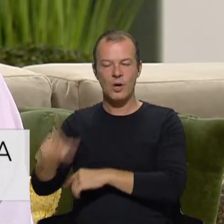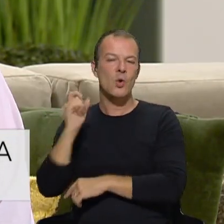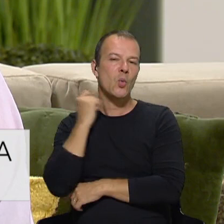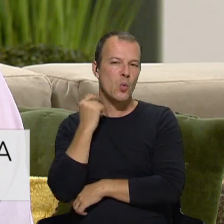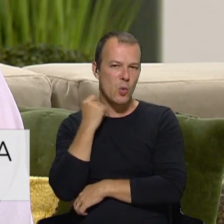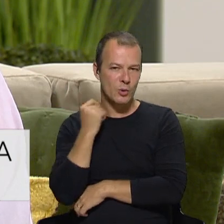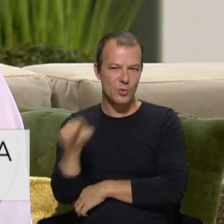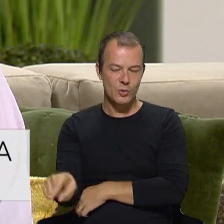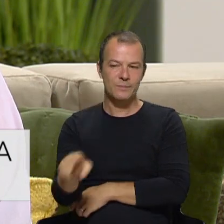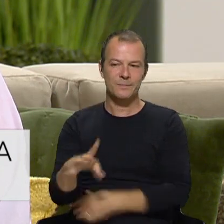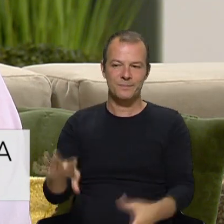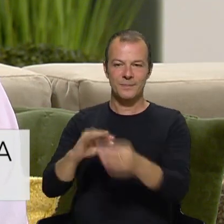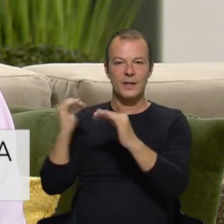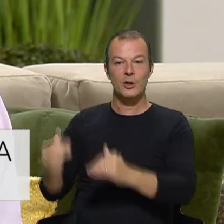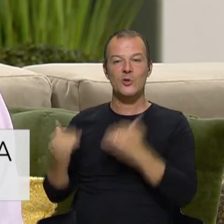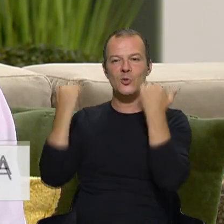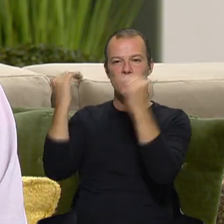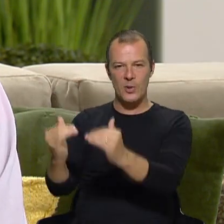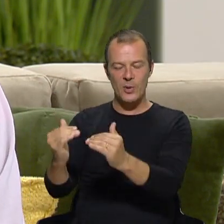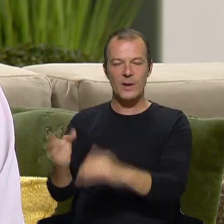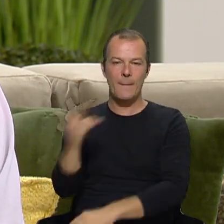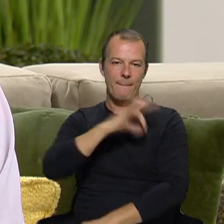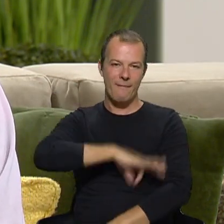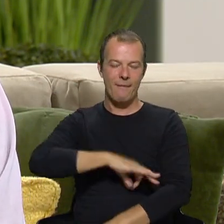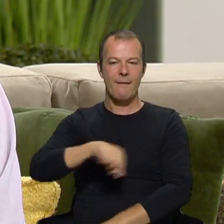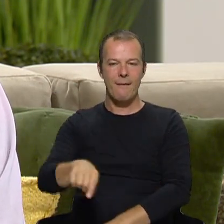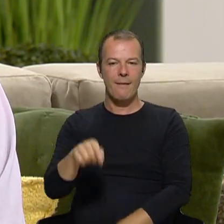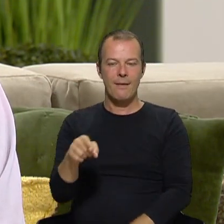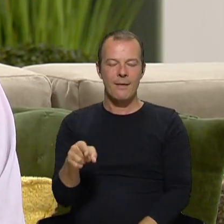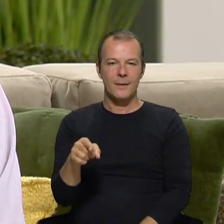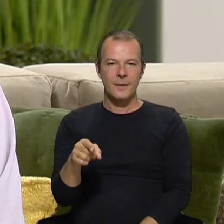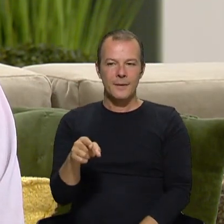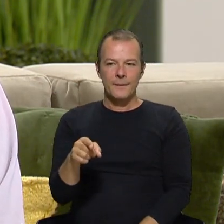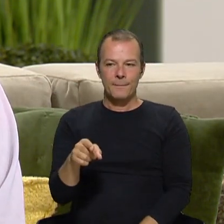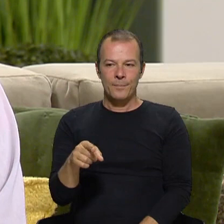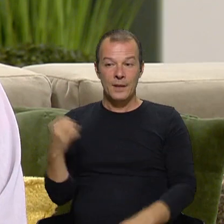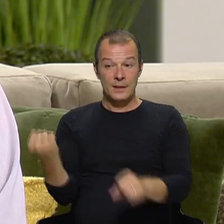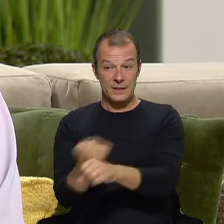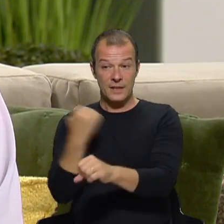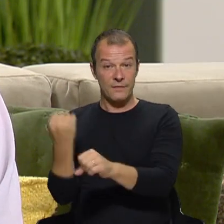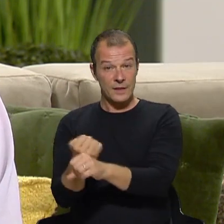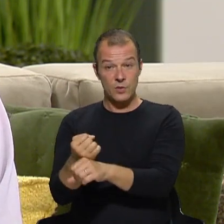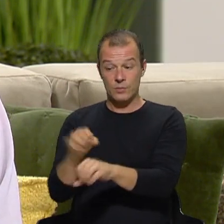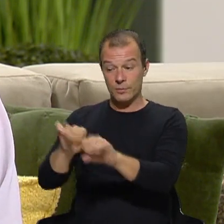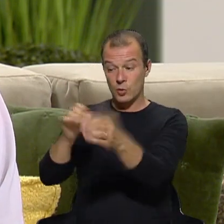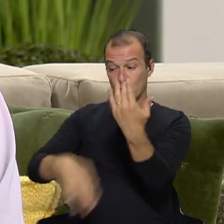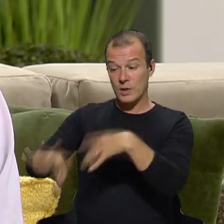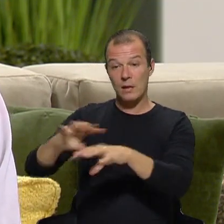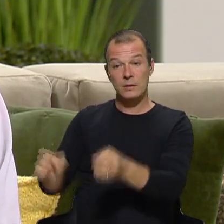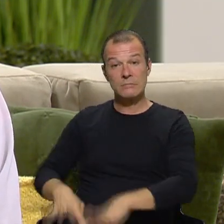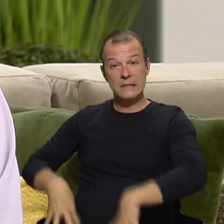curso superior profissional de Serviço Social e Desenvolvimento Comunitário,